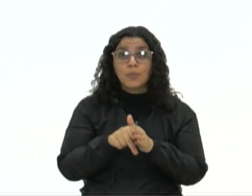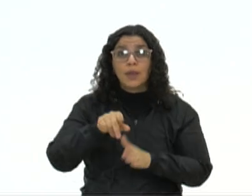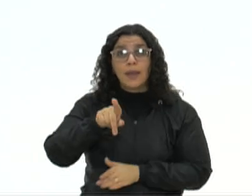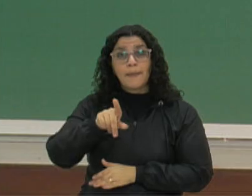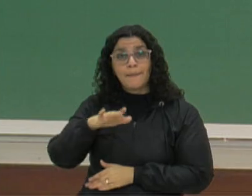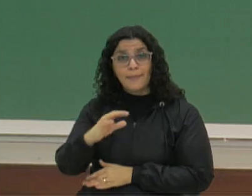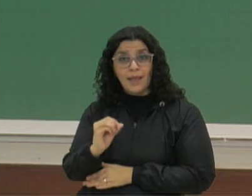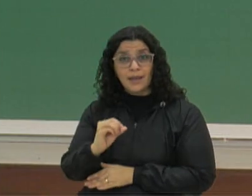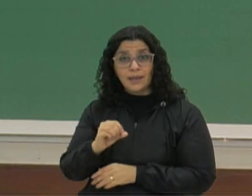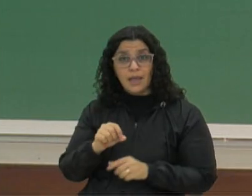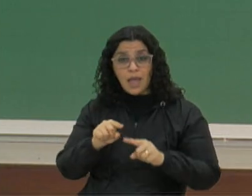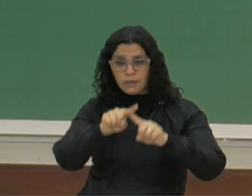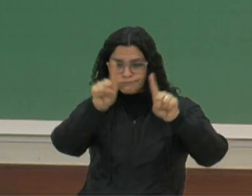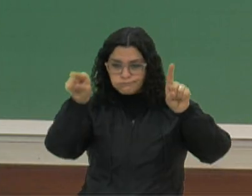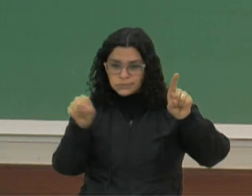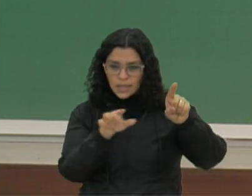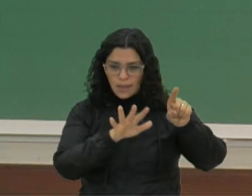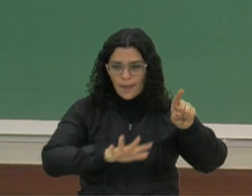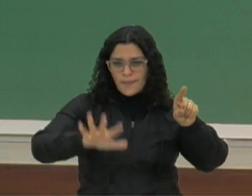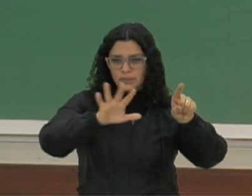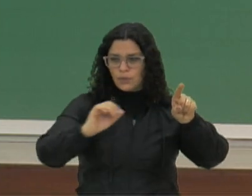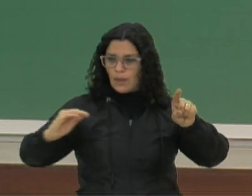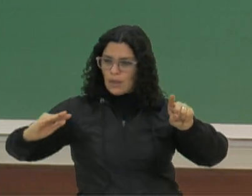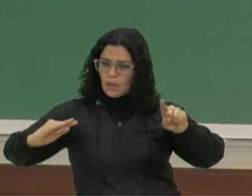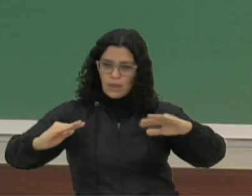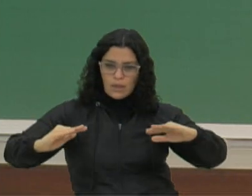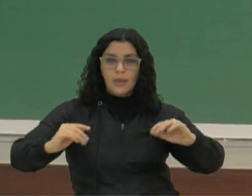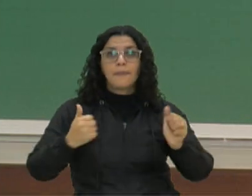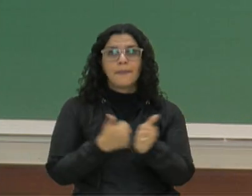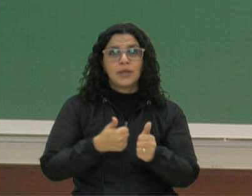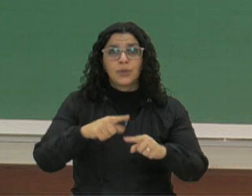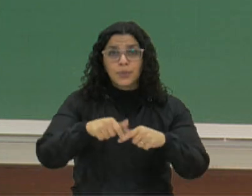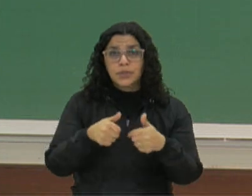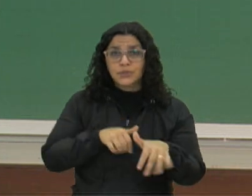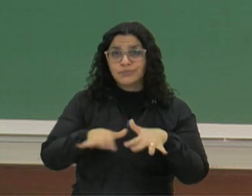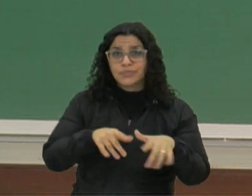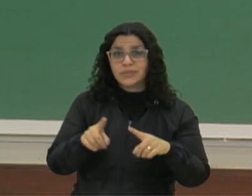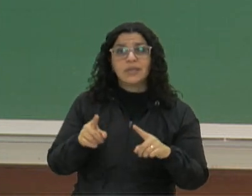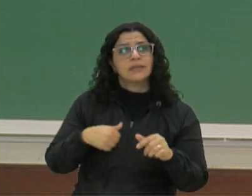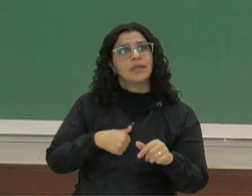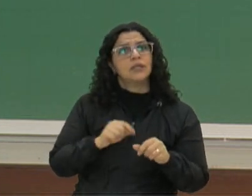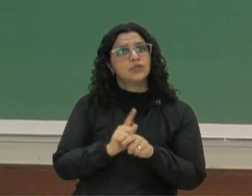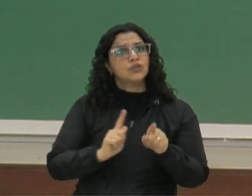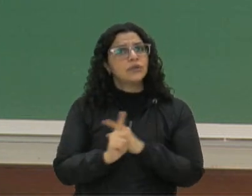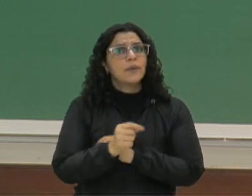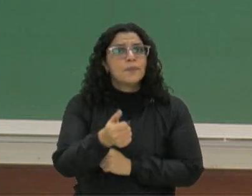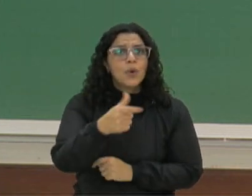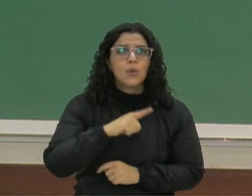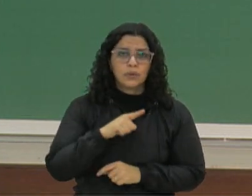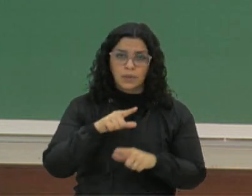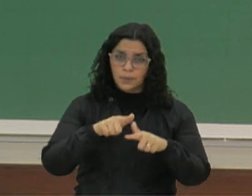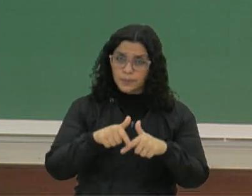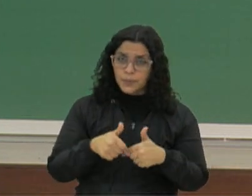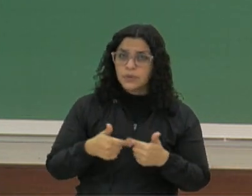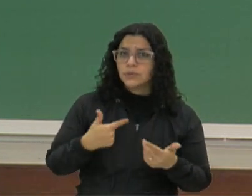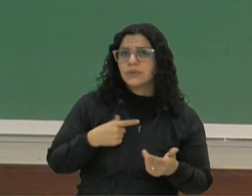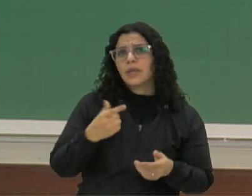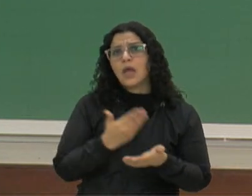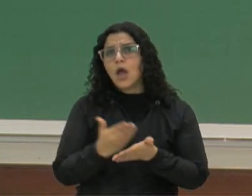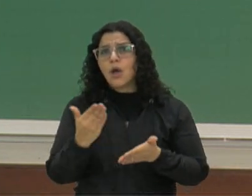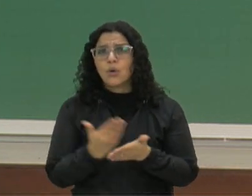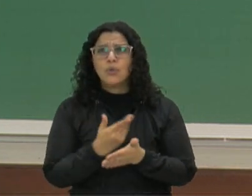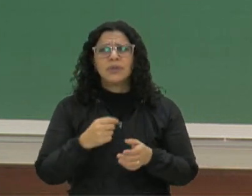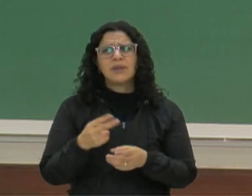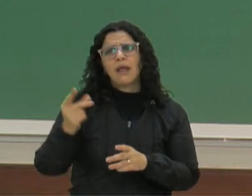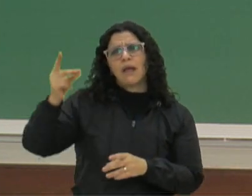próximo das bordas de placas tectônicas. Então, temos tremores, mas devido a falhas geológicas, que se formaram